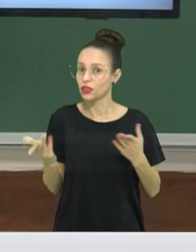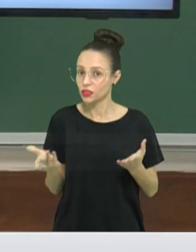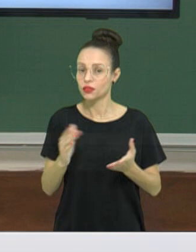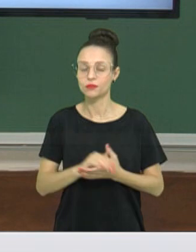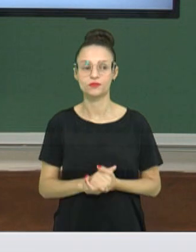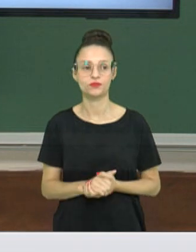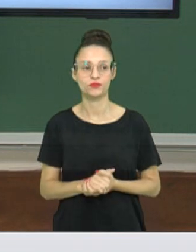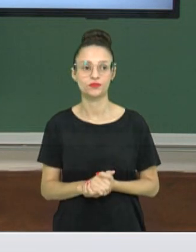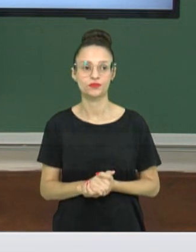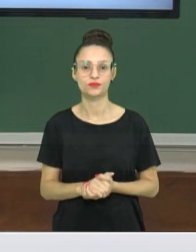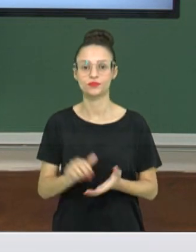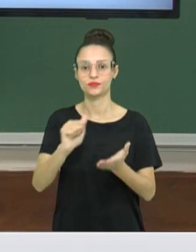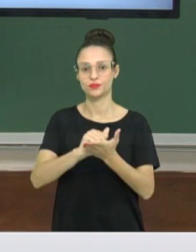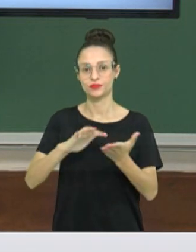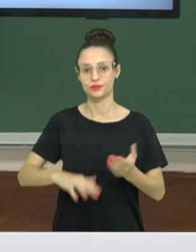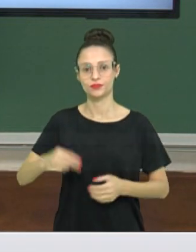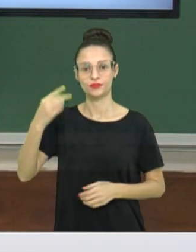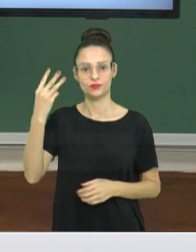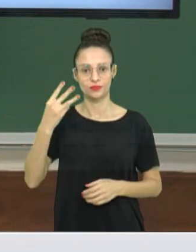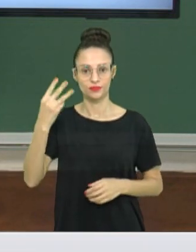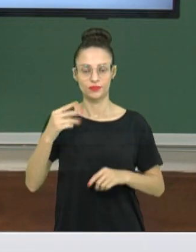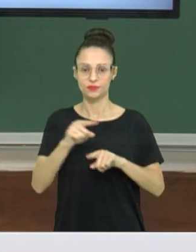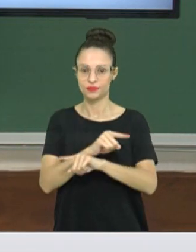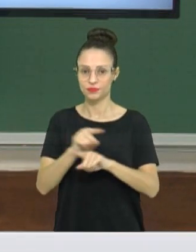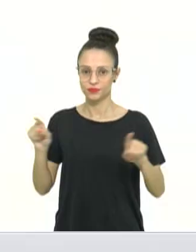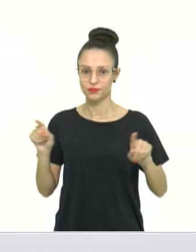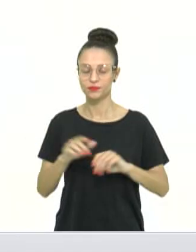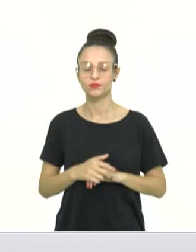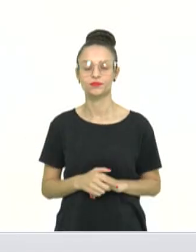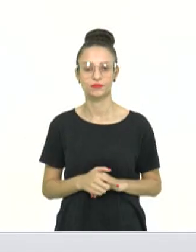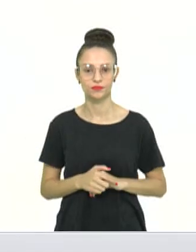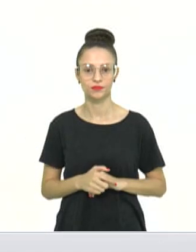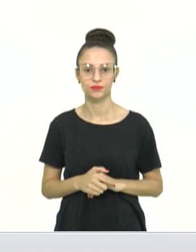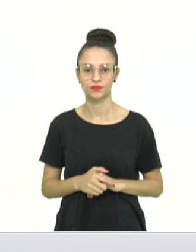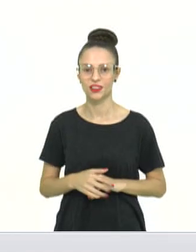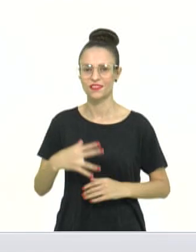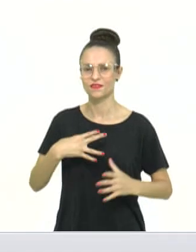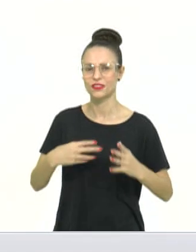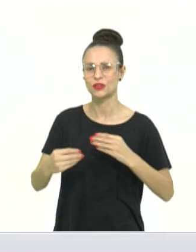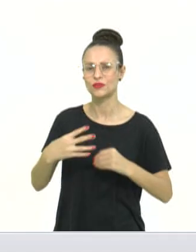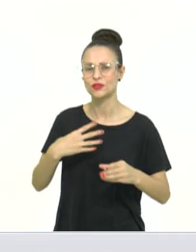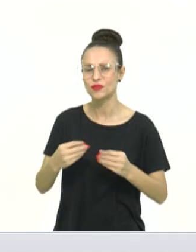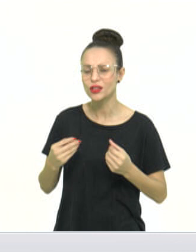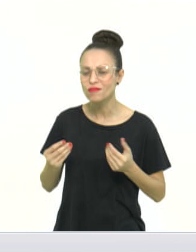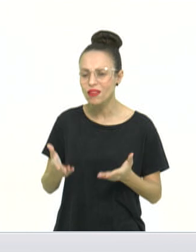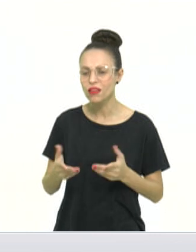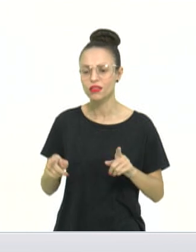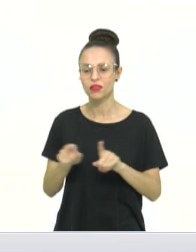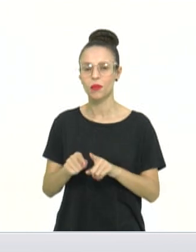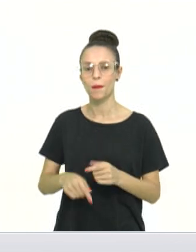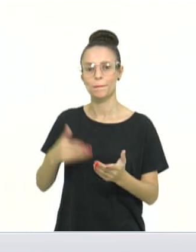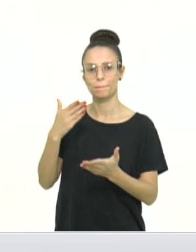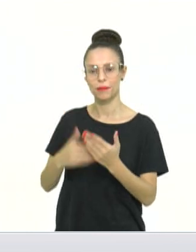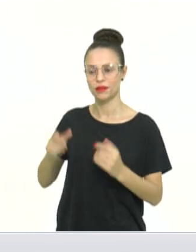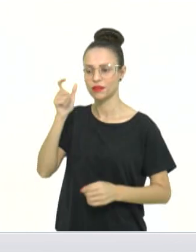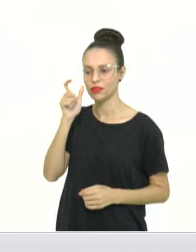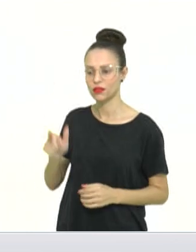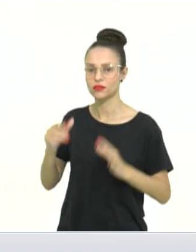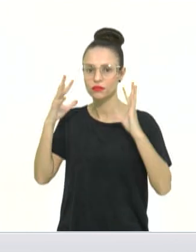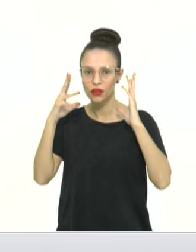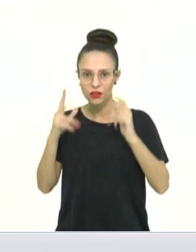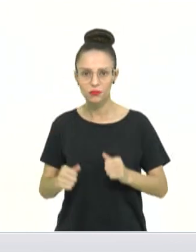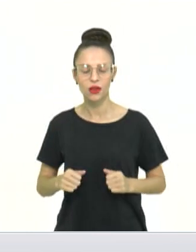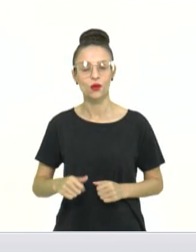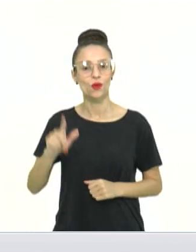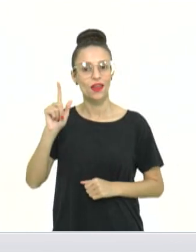né? Atividade 3 para você. Ninhada inesperada e perda do interesse pelo animal